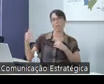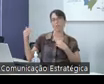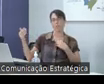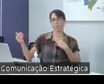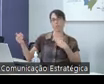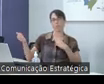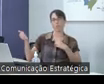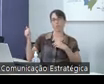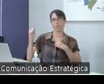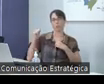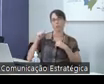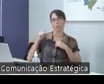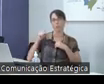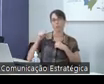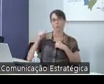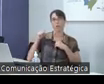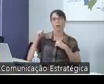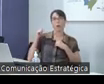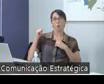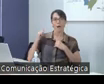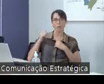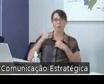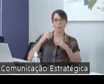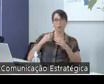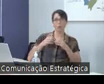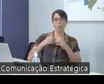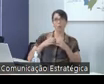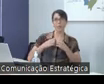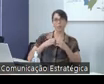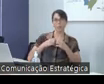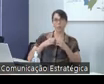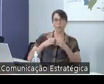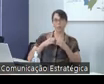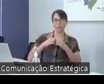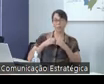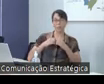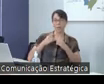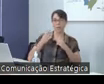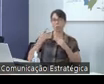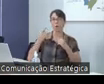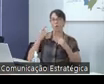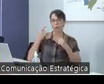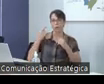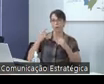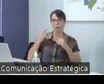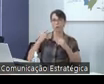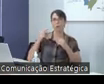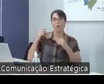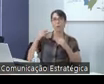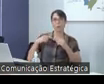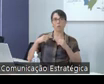recente indetectável no outro cadastro quatro tinha uma carga viral detectável recente uma